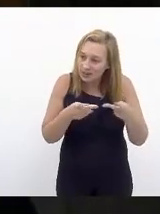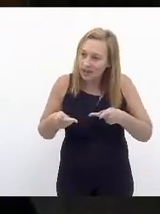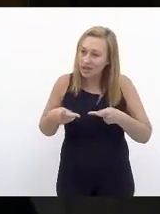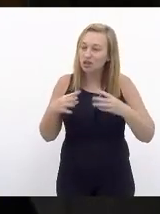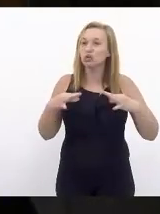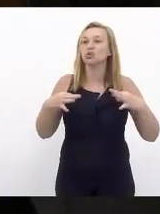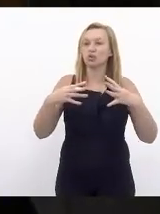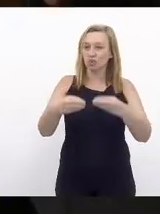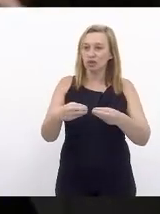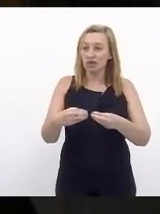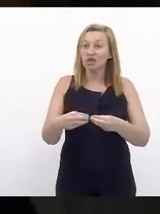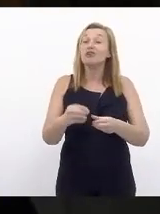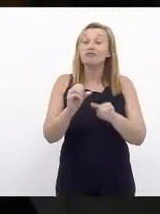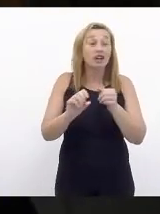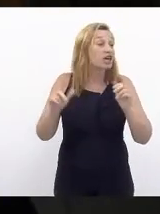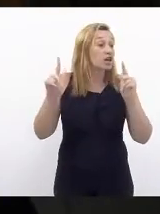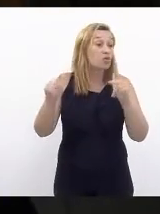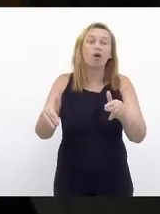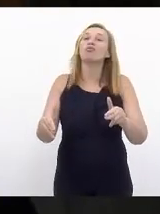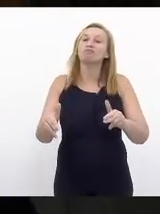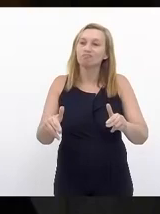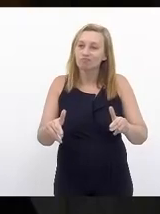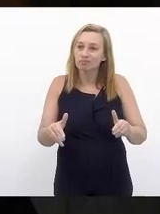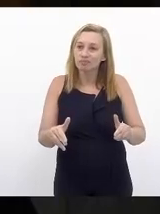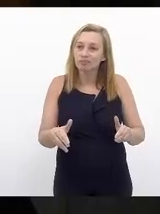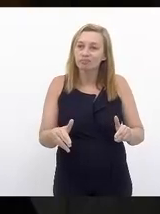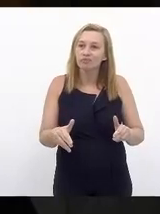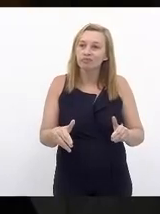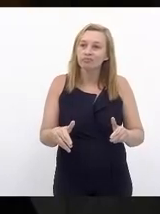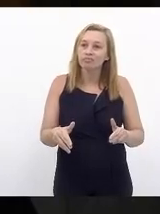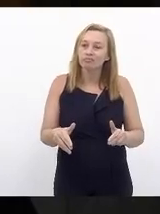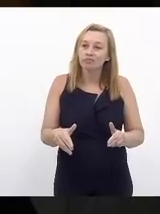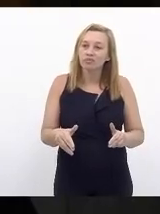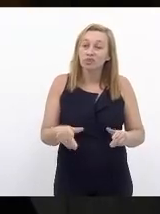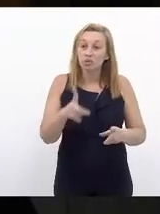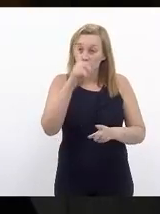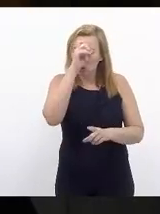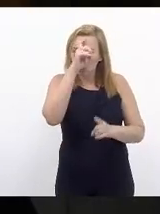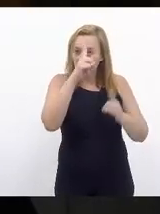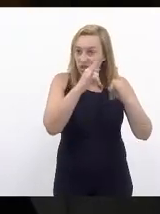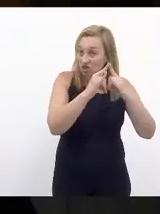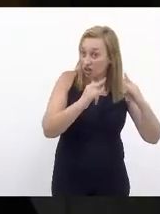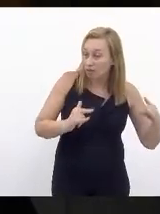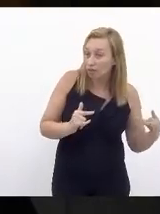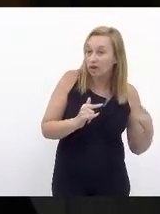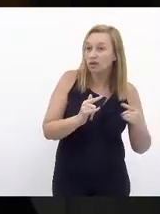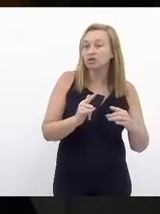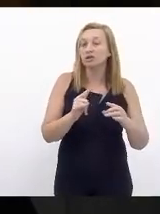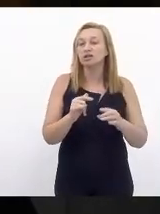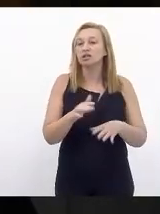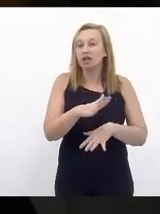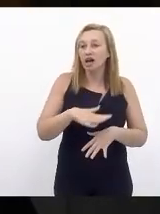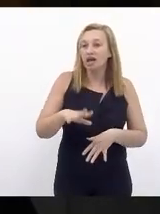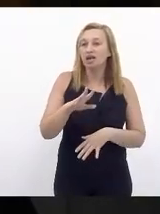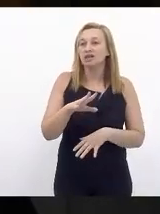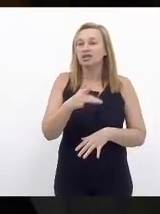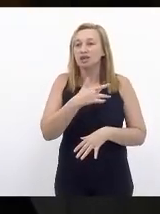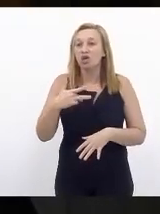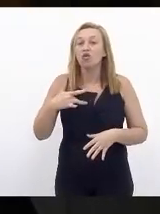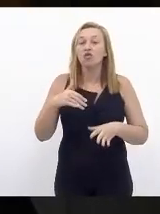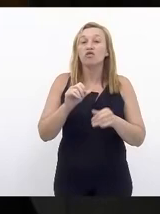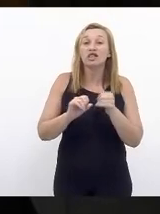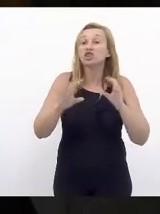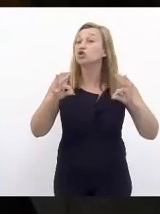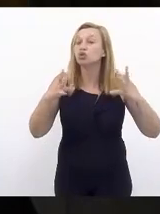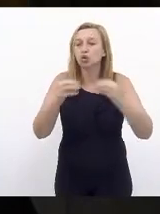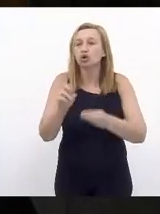Irei todas. E farei o que eu fiz na época dos hospitais de campanha, das unidades de saúde. Vou fazer em todas as